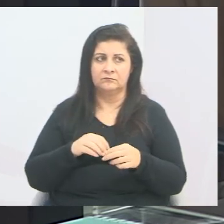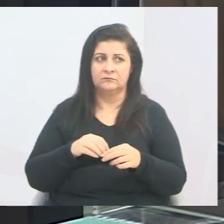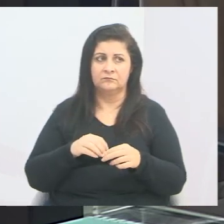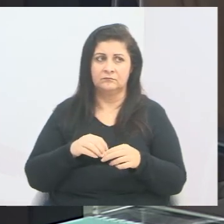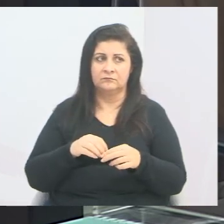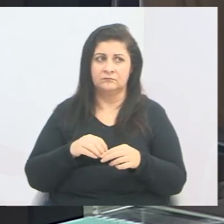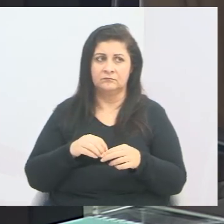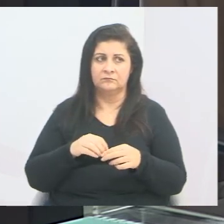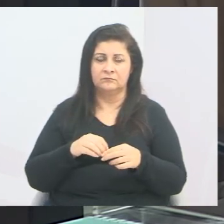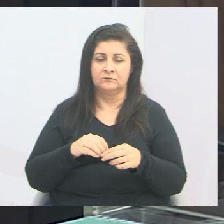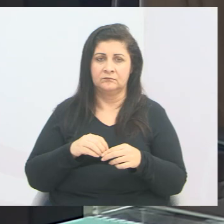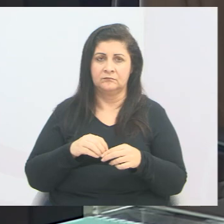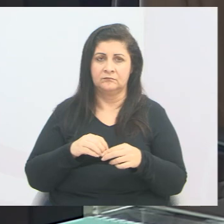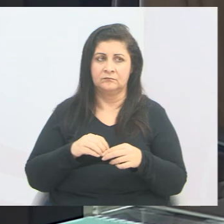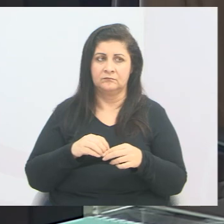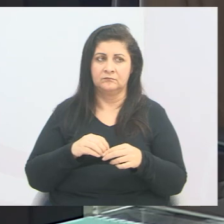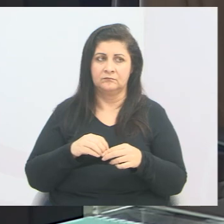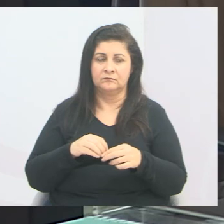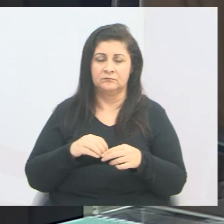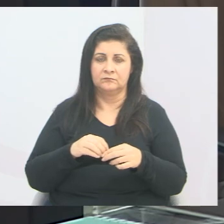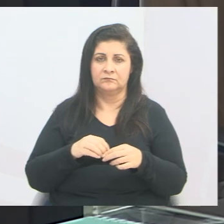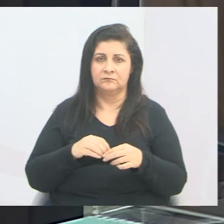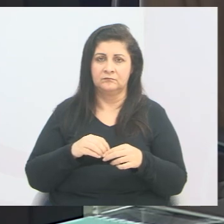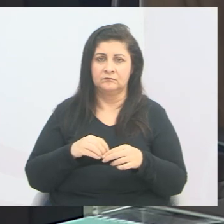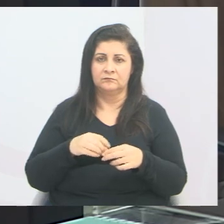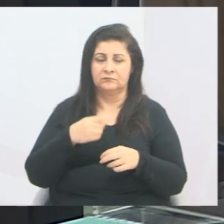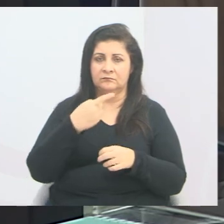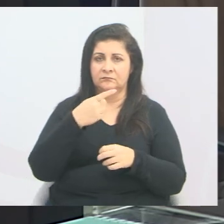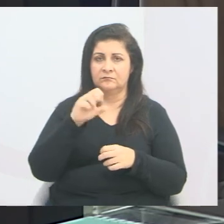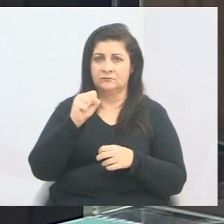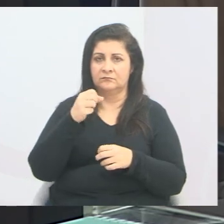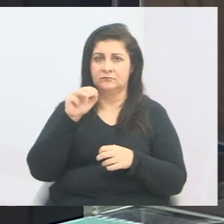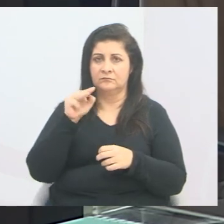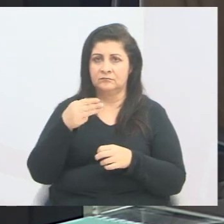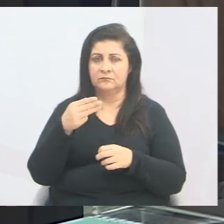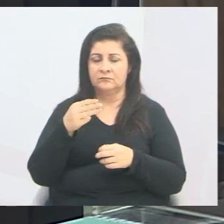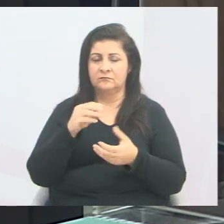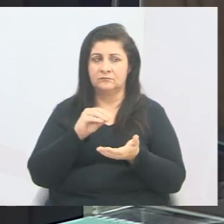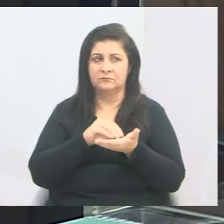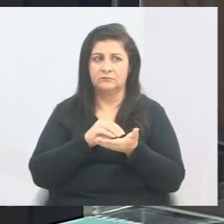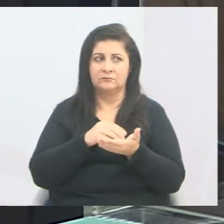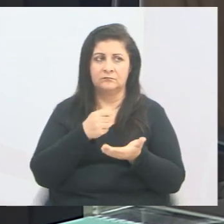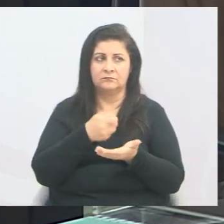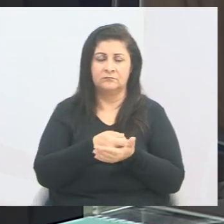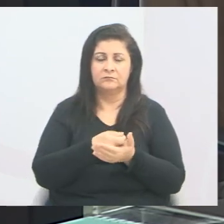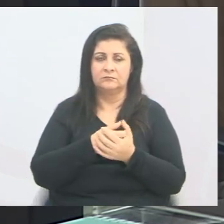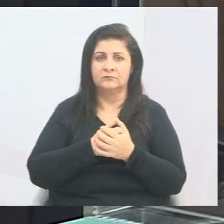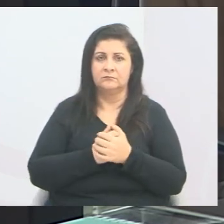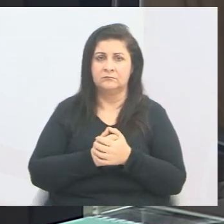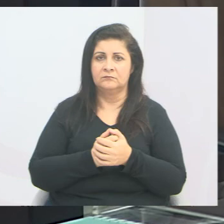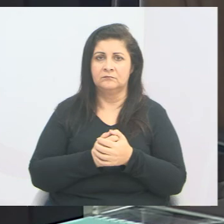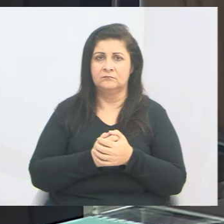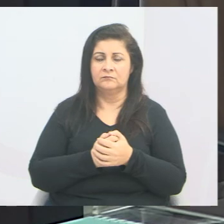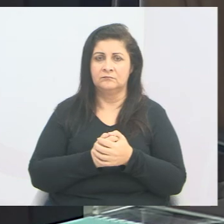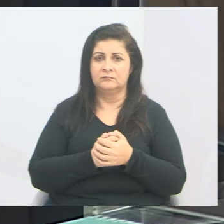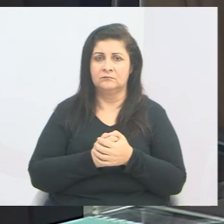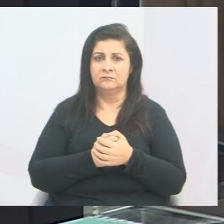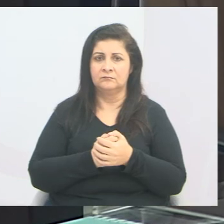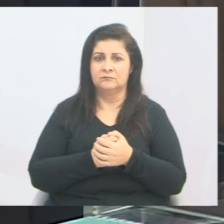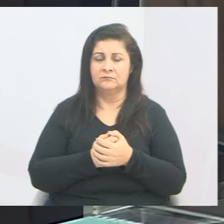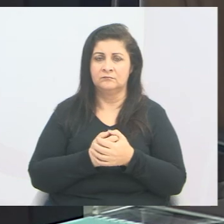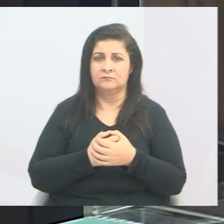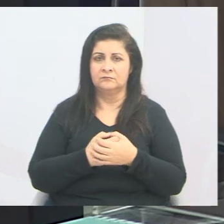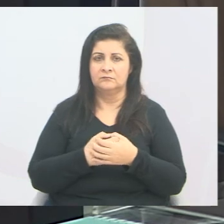sobrou. 18 não processados? Então está melhor, então. Porque lá dentro tem, na casa